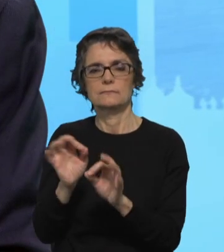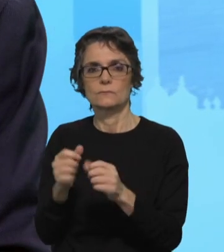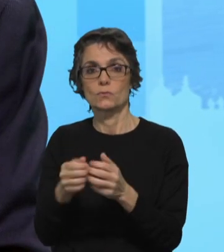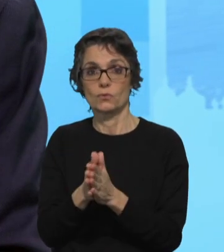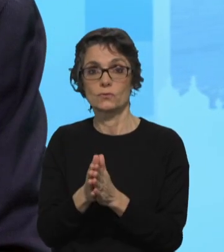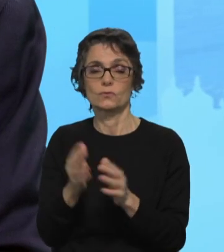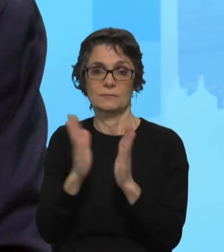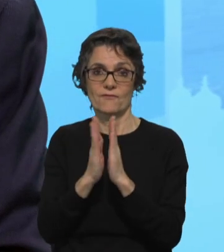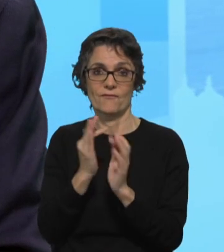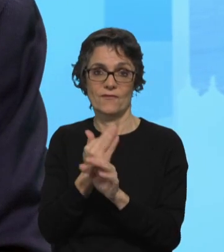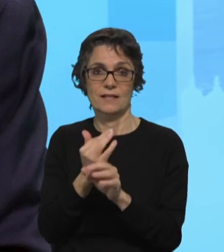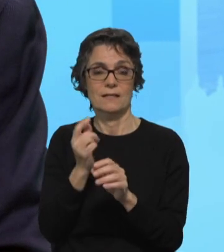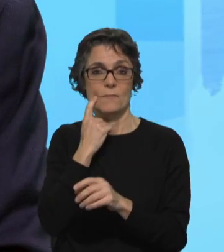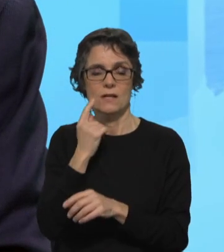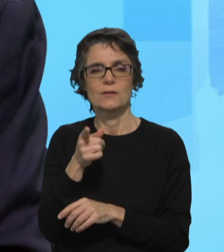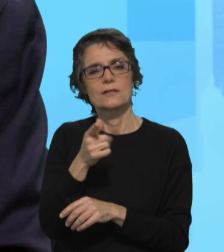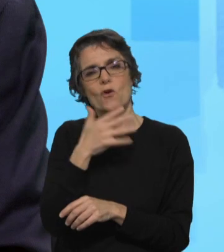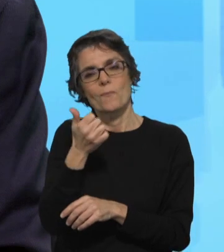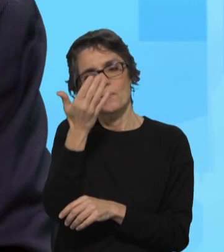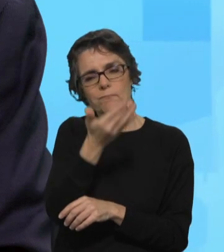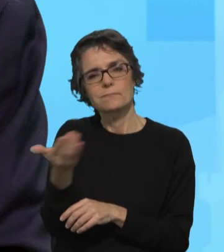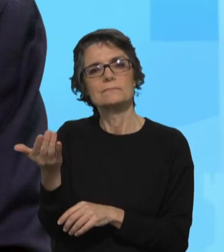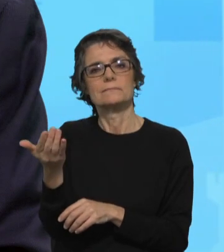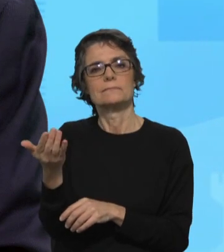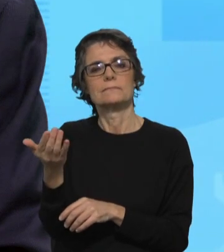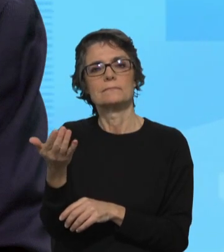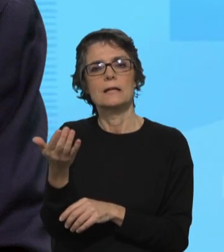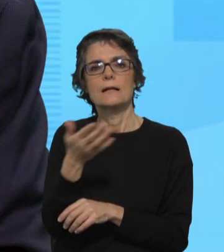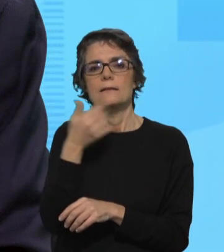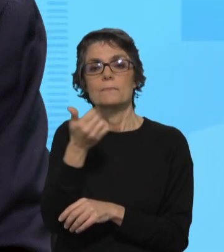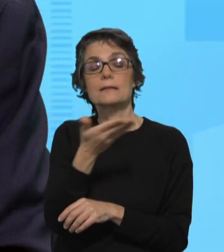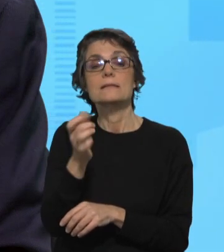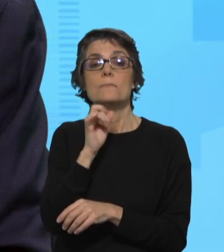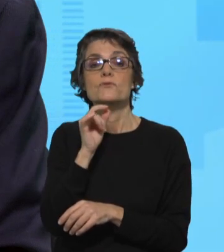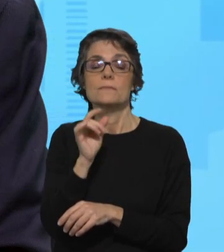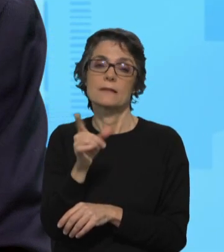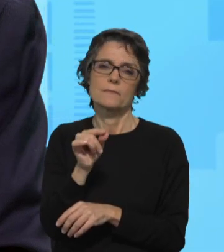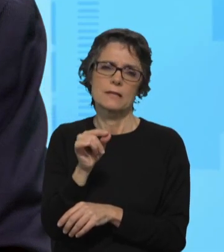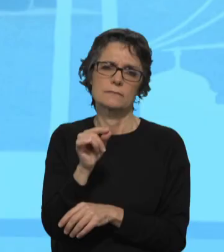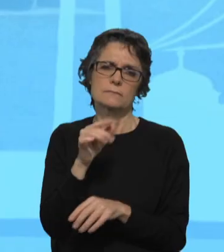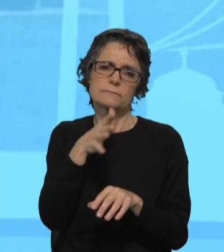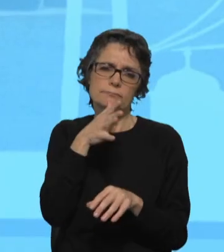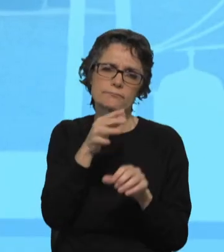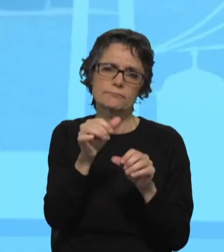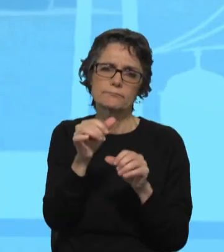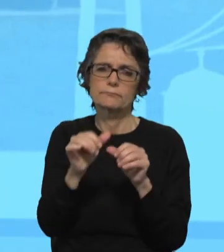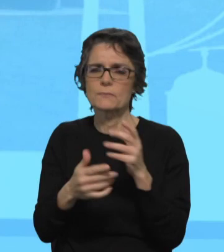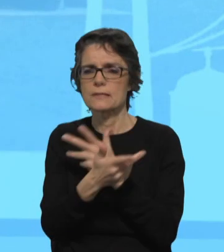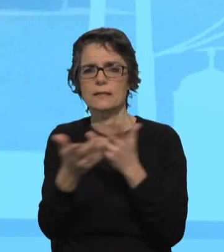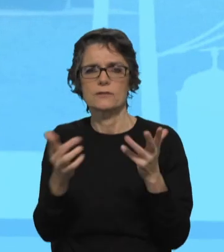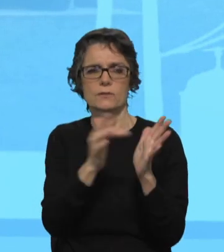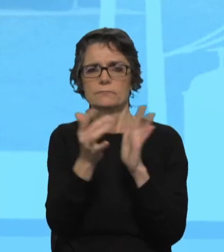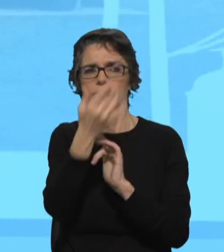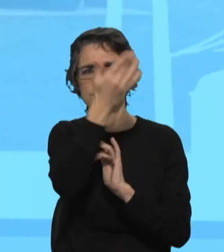destas celebrações. Há uma beleza que pode falar e ajudar também a traduzir estas mensagens que exprime? Isso sem